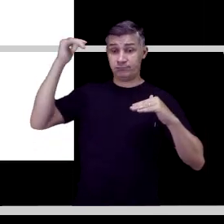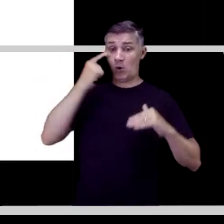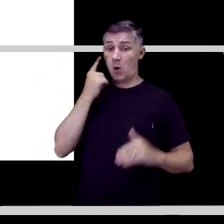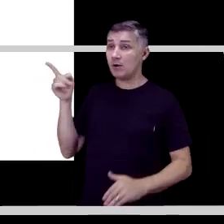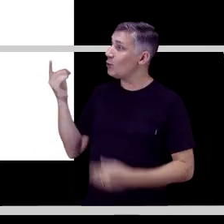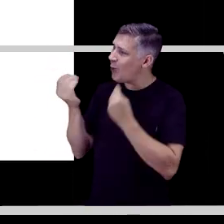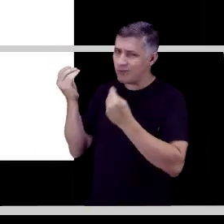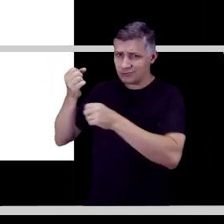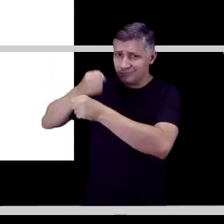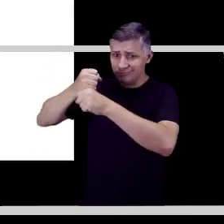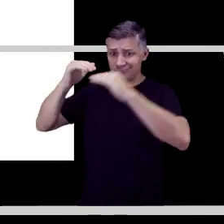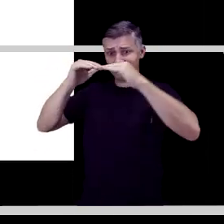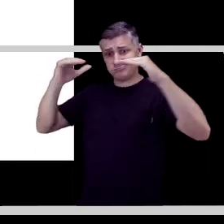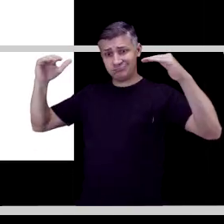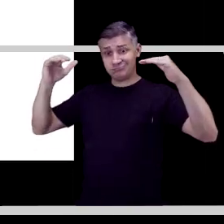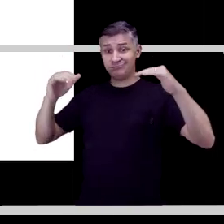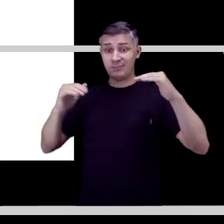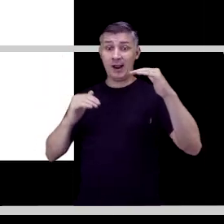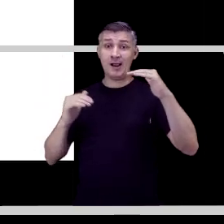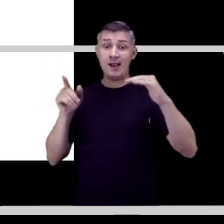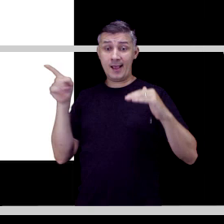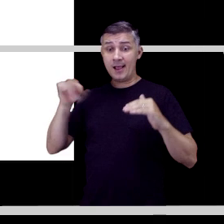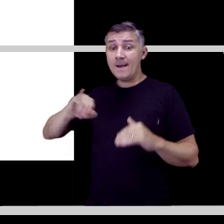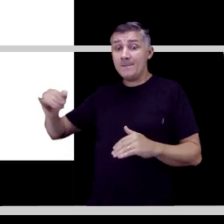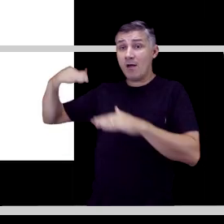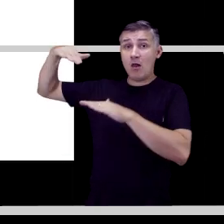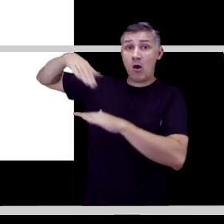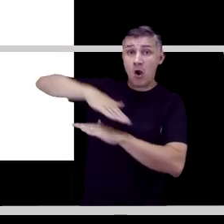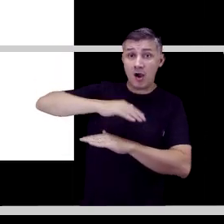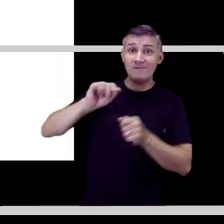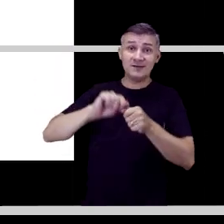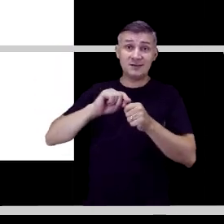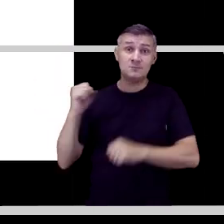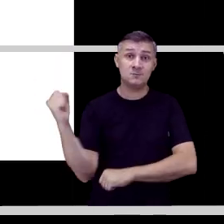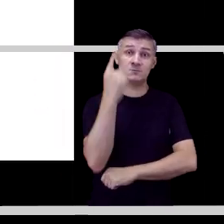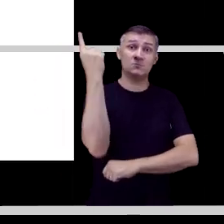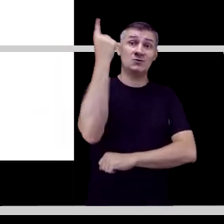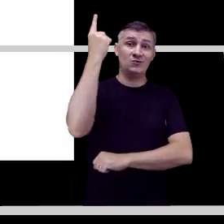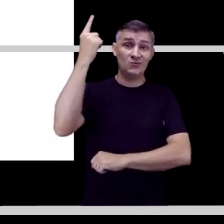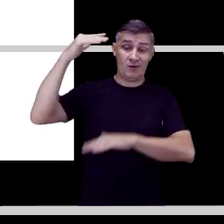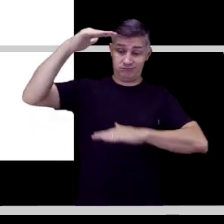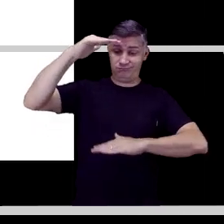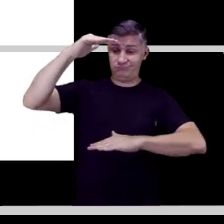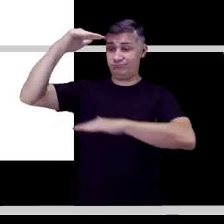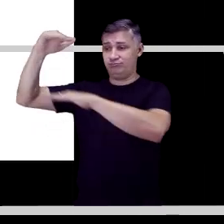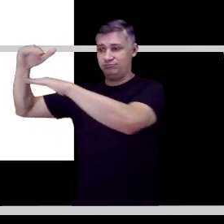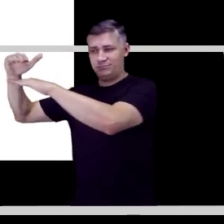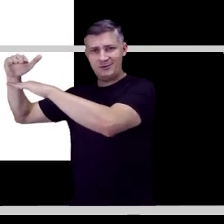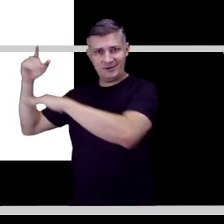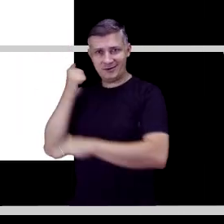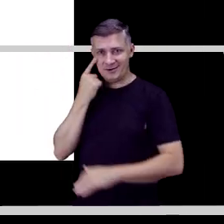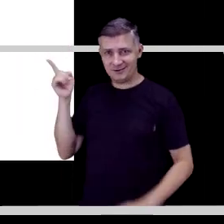seria, pela própria conformação do terreno, pela própria geometria das árvores, ter a galeria mais alta, mais extensa, né, na